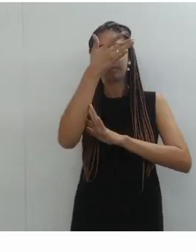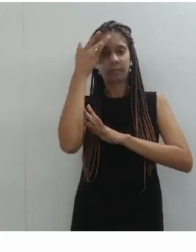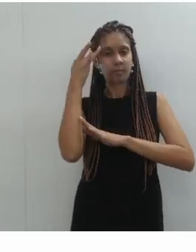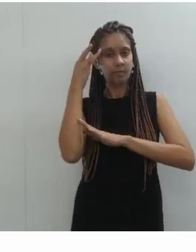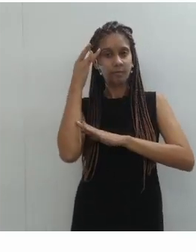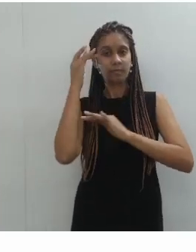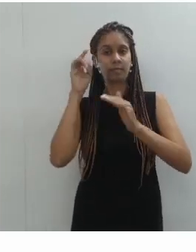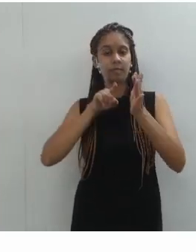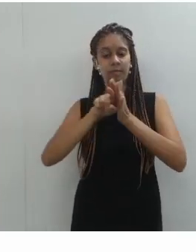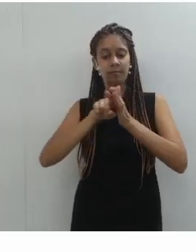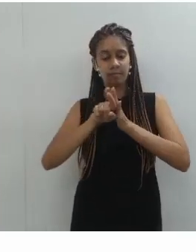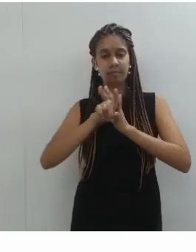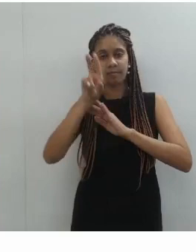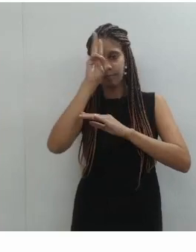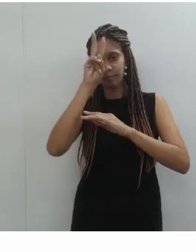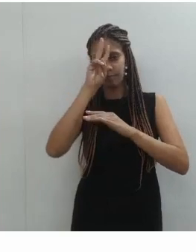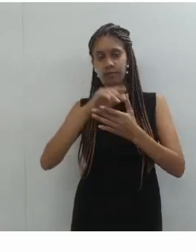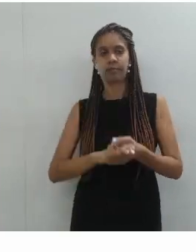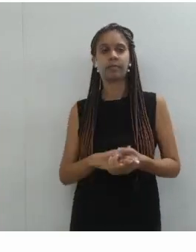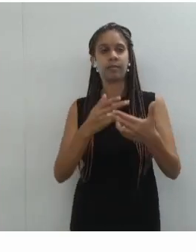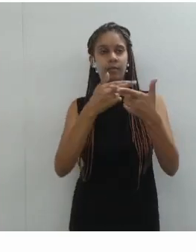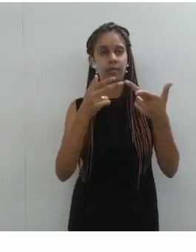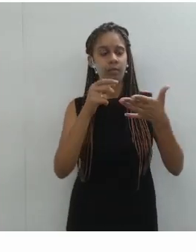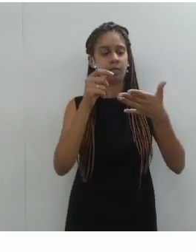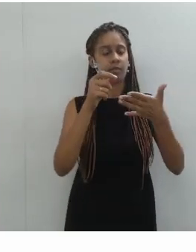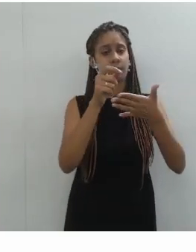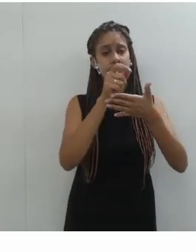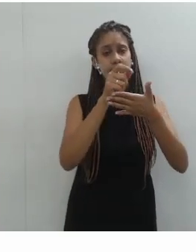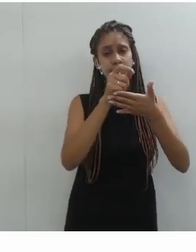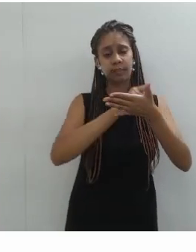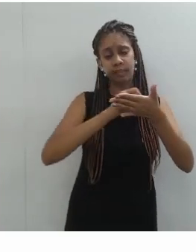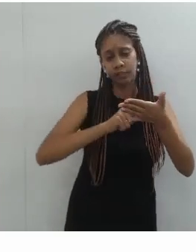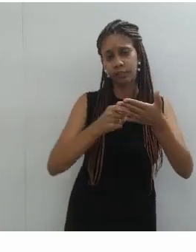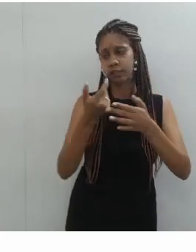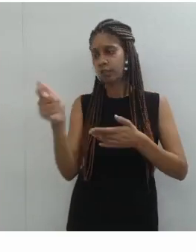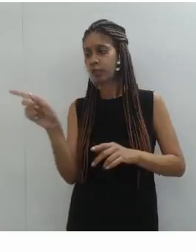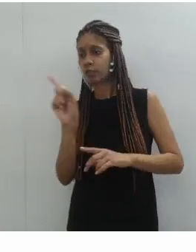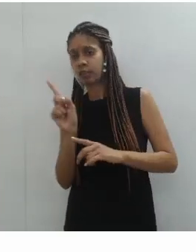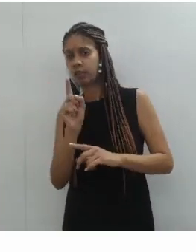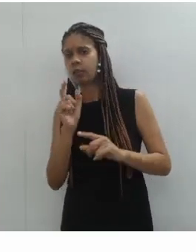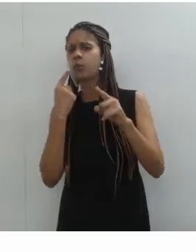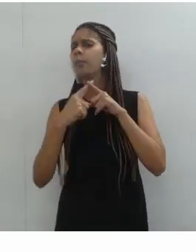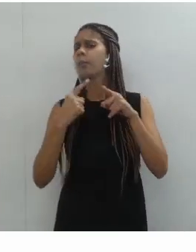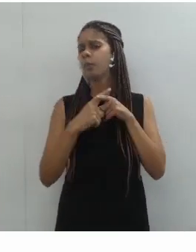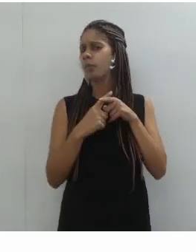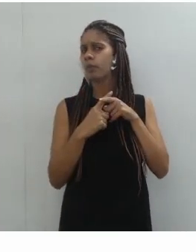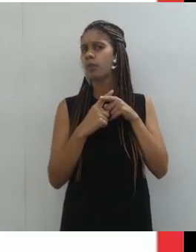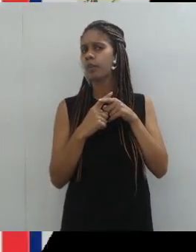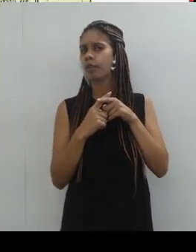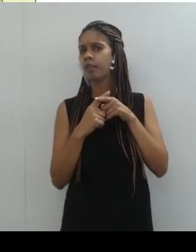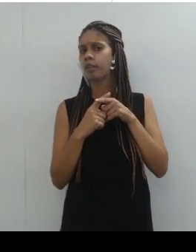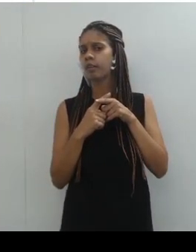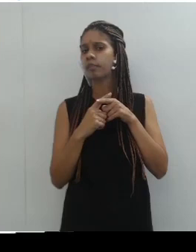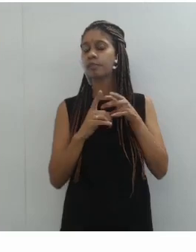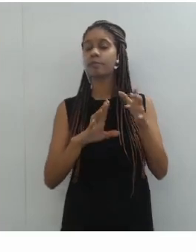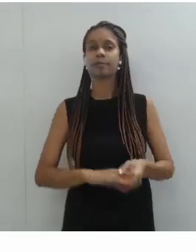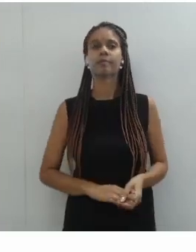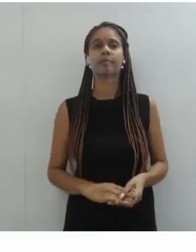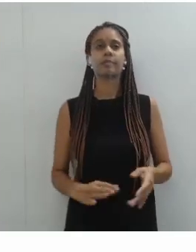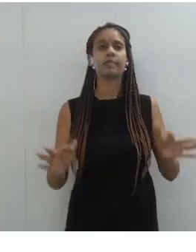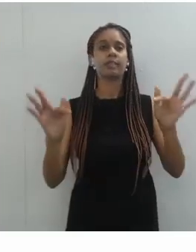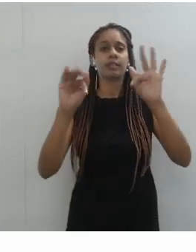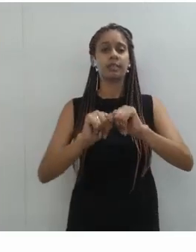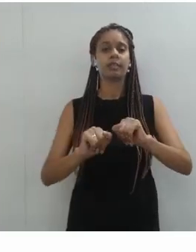e uma fonte não escrita. Por que eu estou dizendo escrita e não escrita? Isso tem a ver com o finalzinho da nossa aula de hoje.